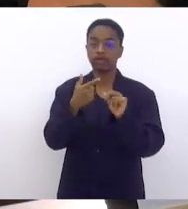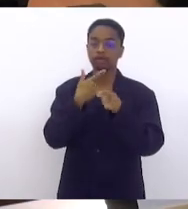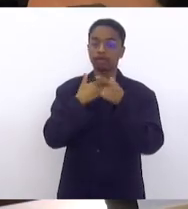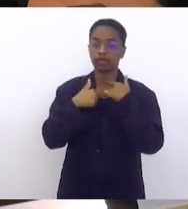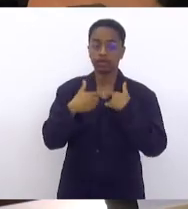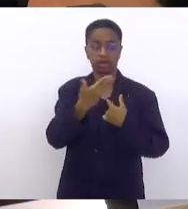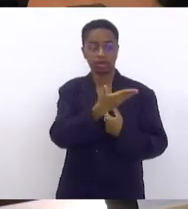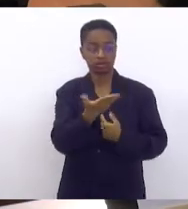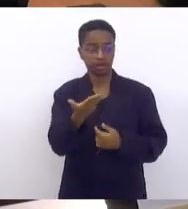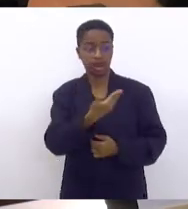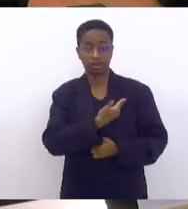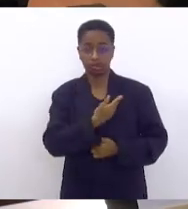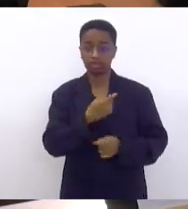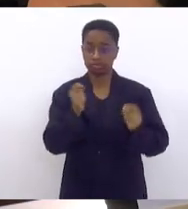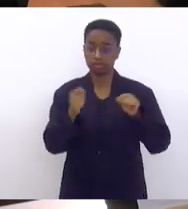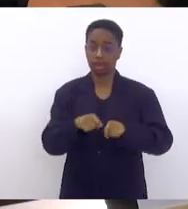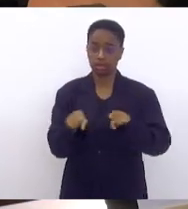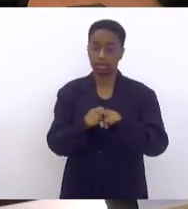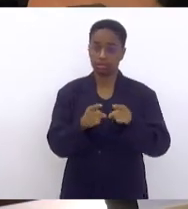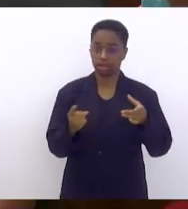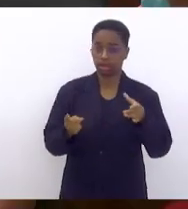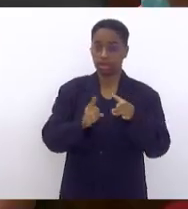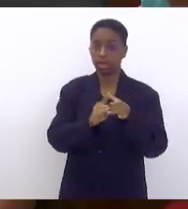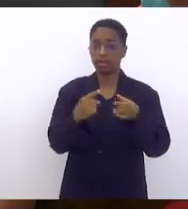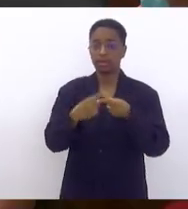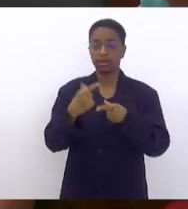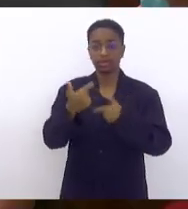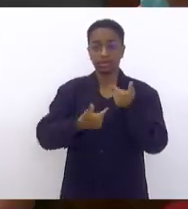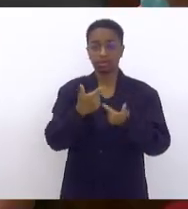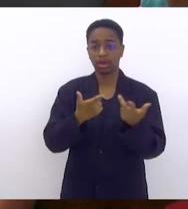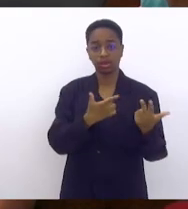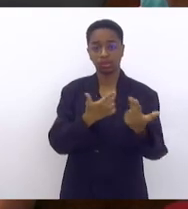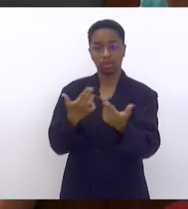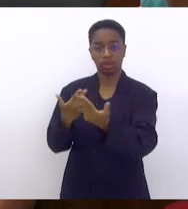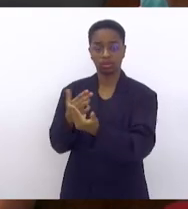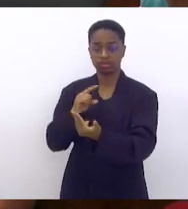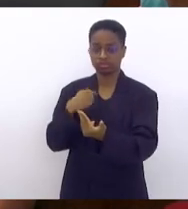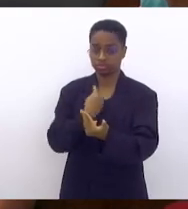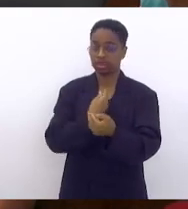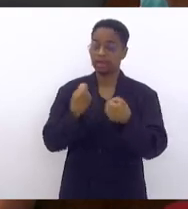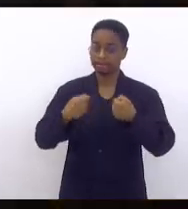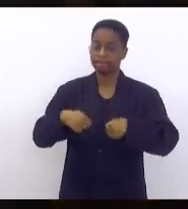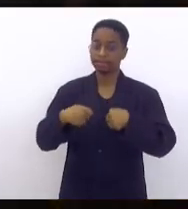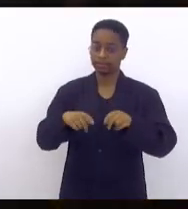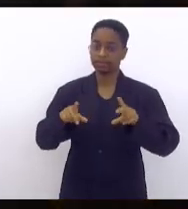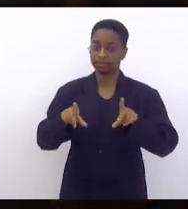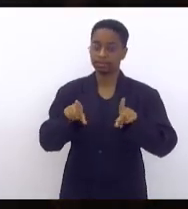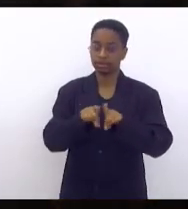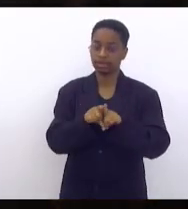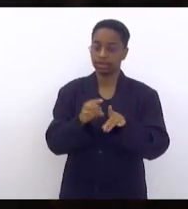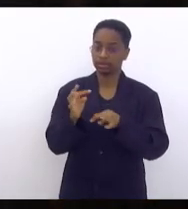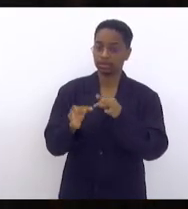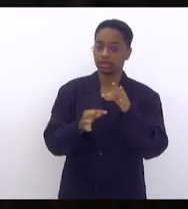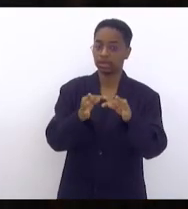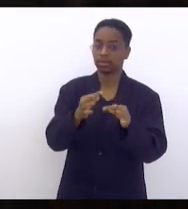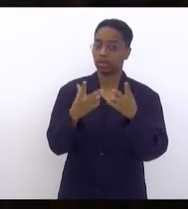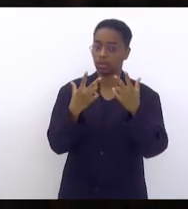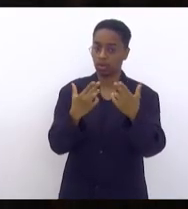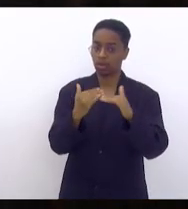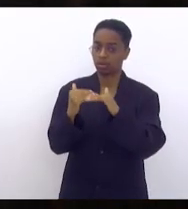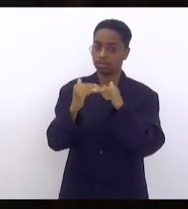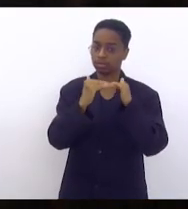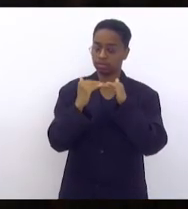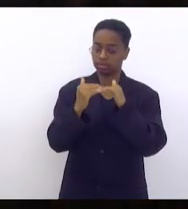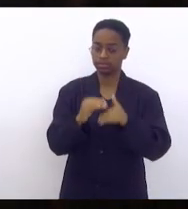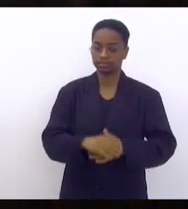companheiros possam ser incluídos, porque fazem o mesmo trabalho do que nós fazemos e merecem ser tratados da mesma forma.